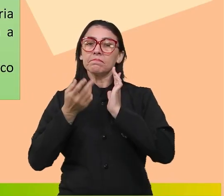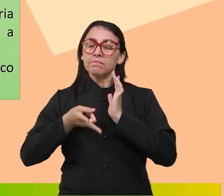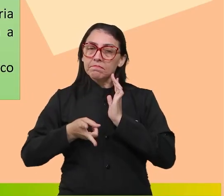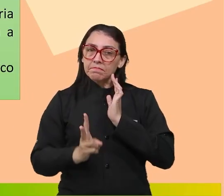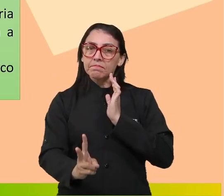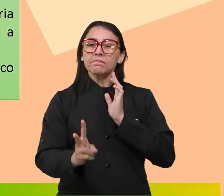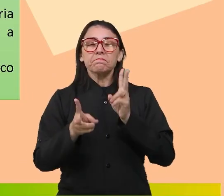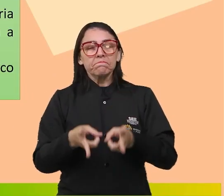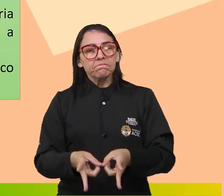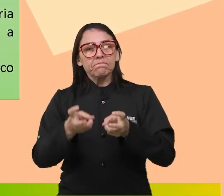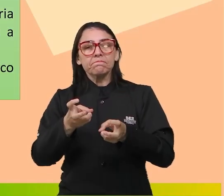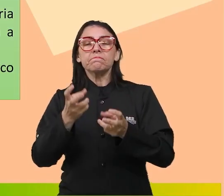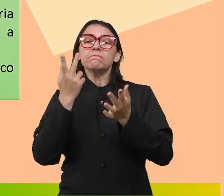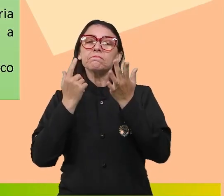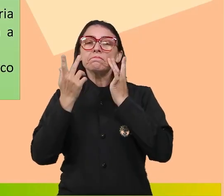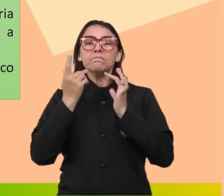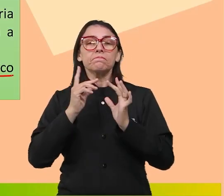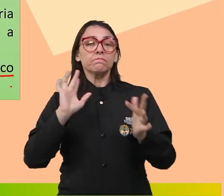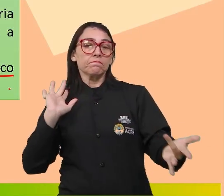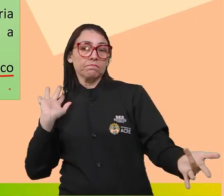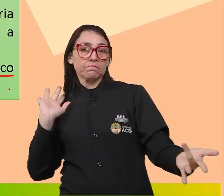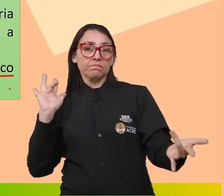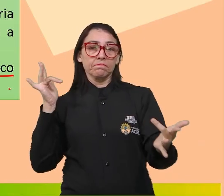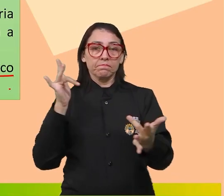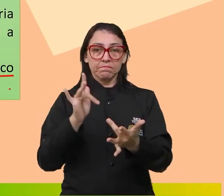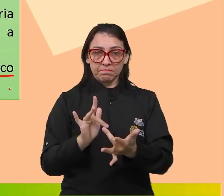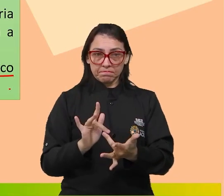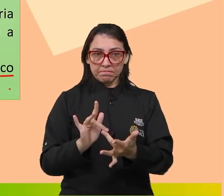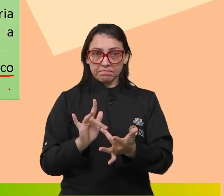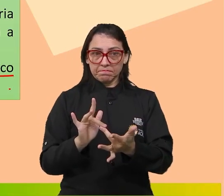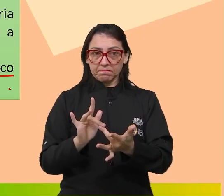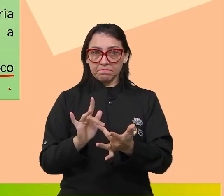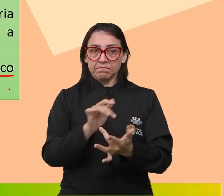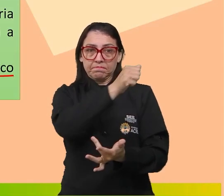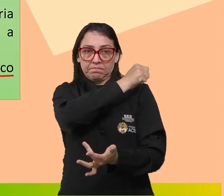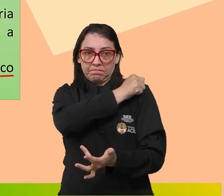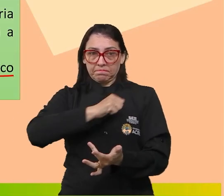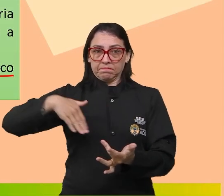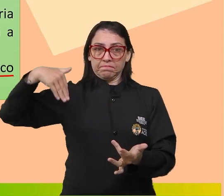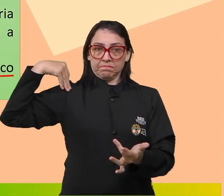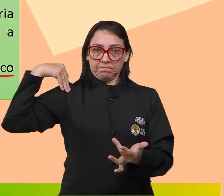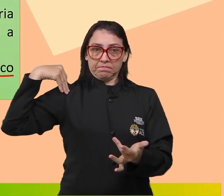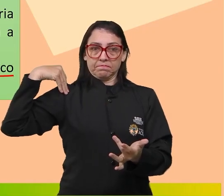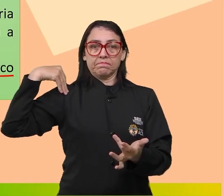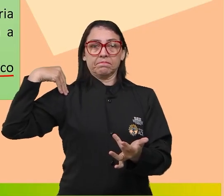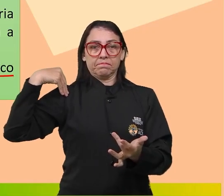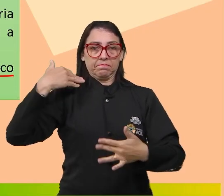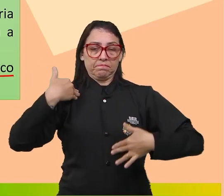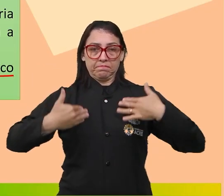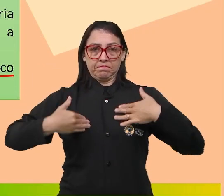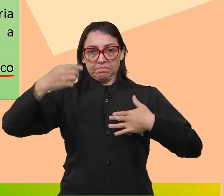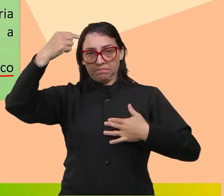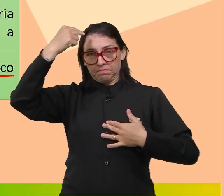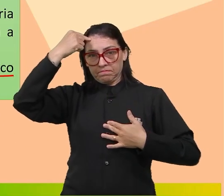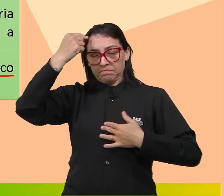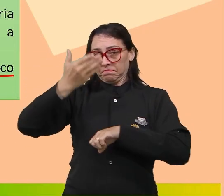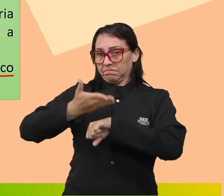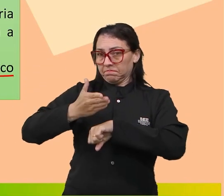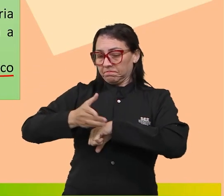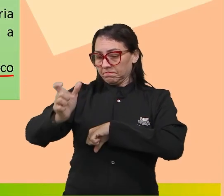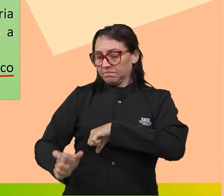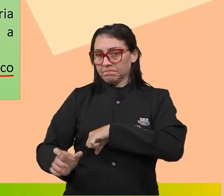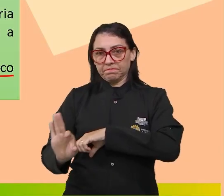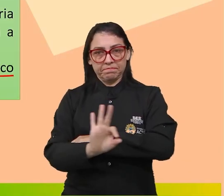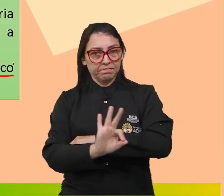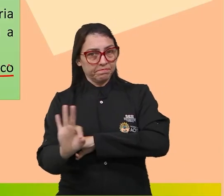a concepção do teatro clássico aristotélico, que visa a desautomação física e intelectual dos seus praticantes.